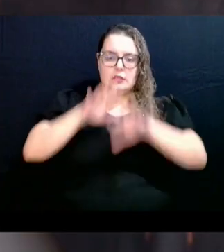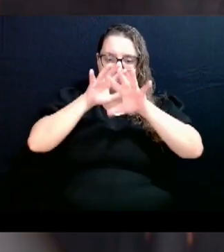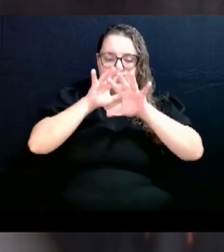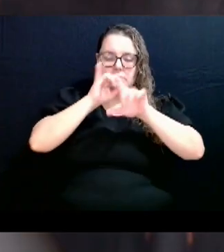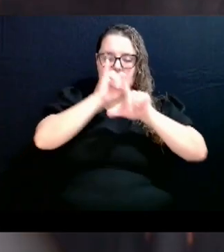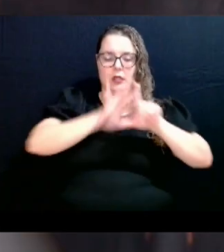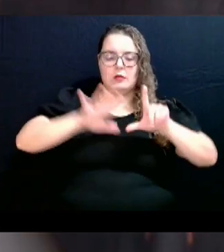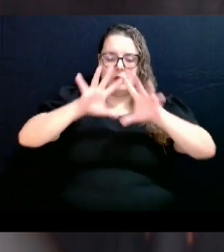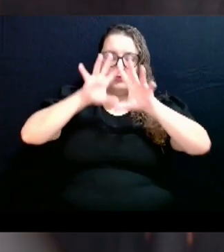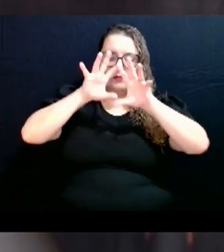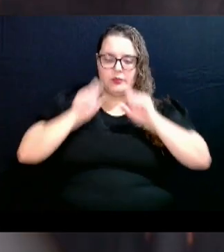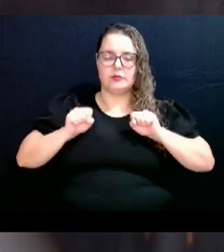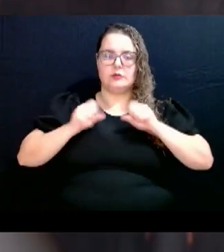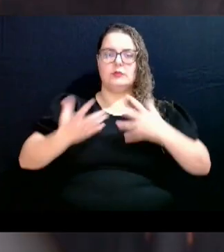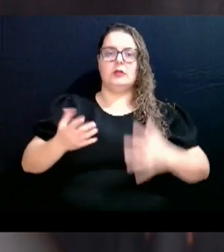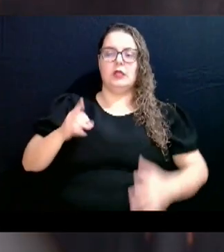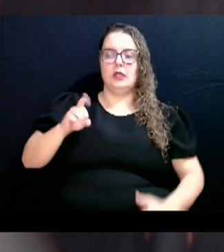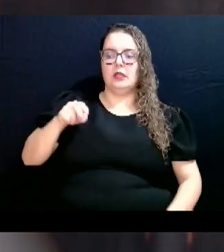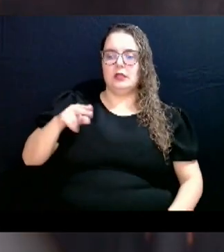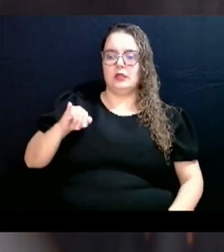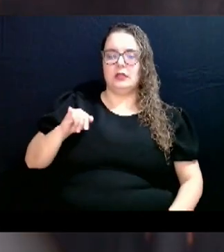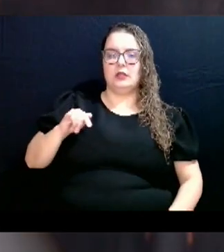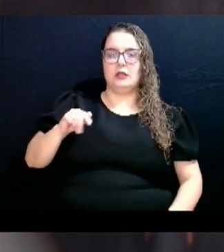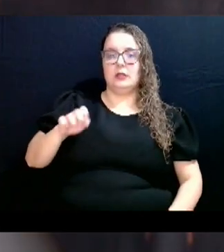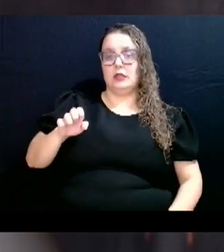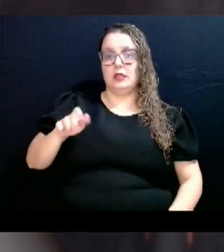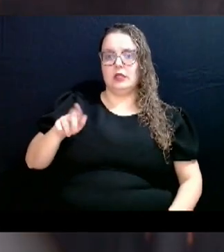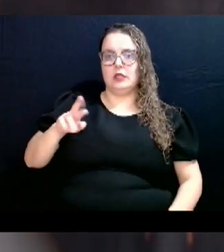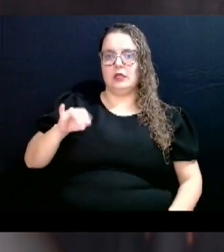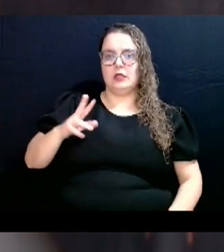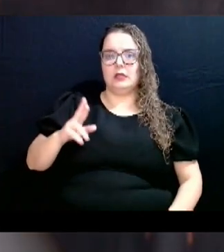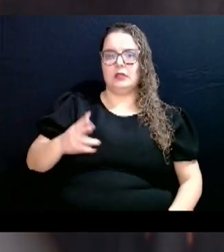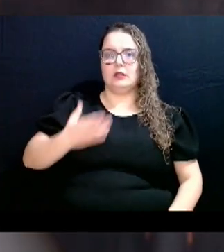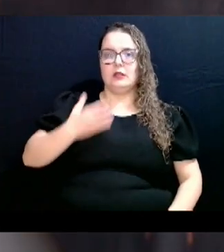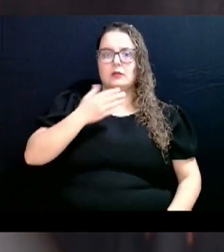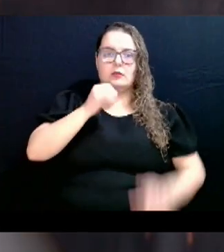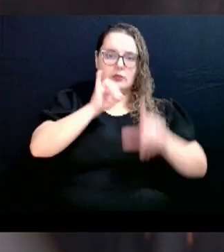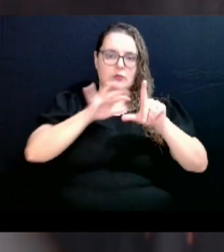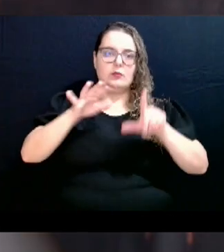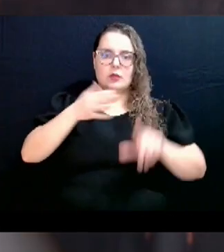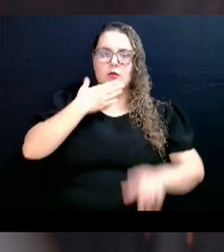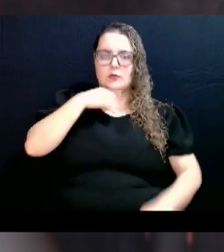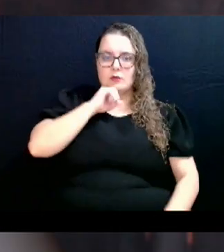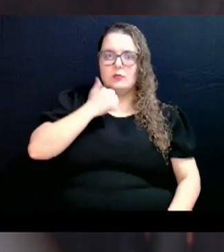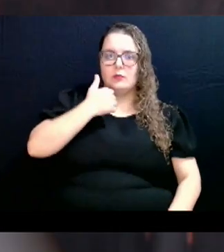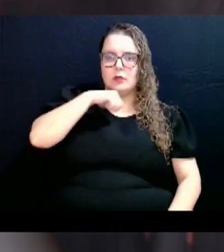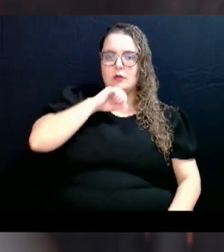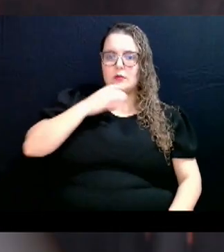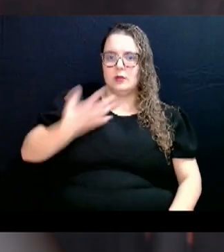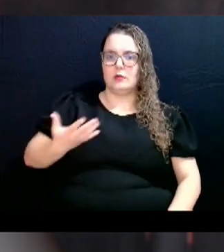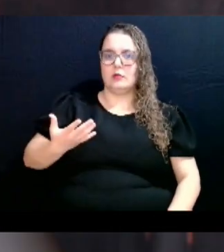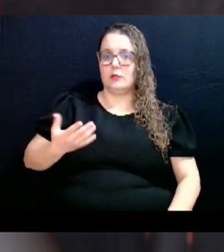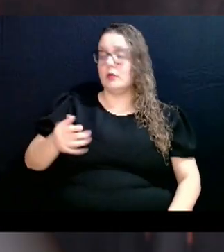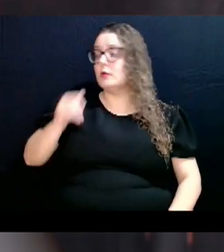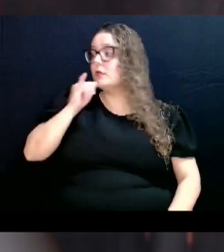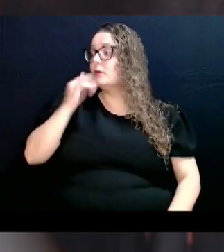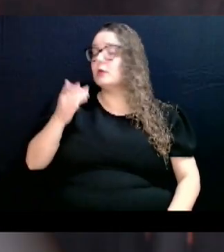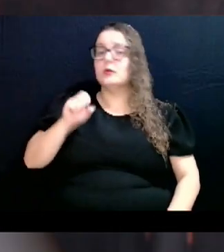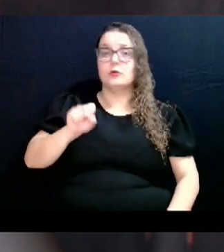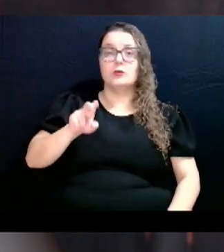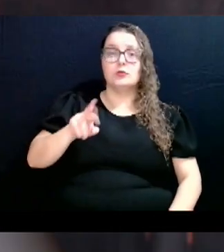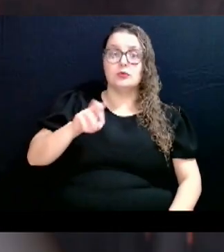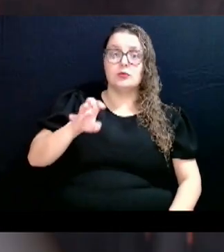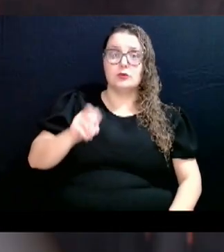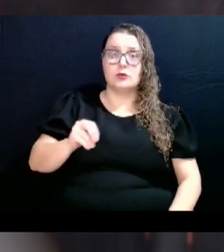mãe, mas essa situação que você trouxe também, por exemplo, do surto, de dizer eu não aguento